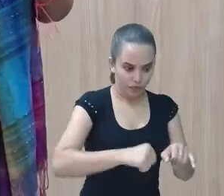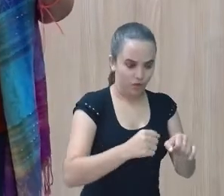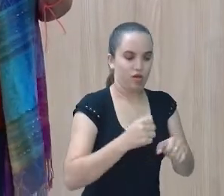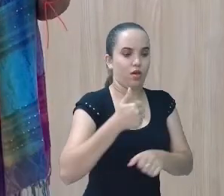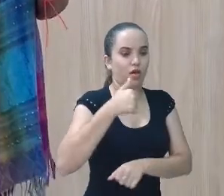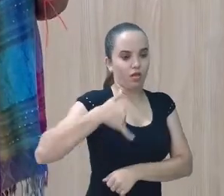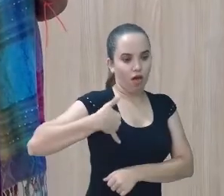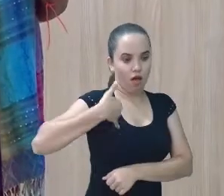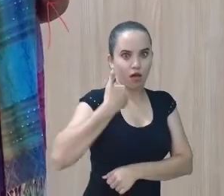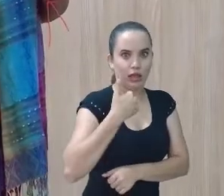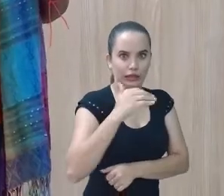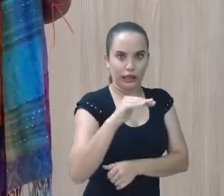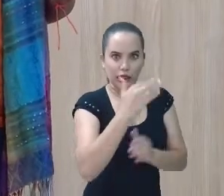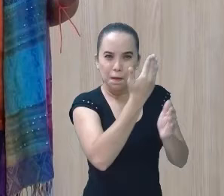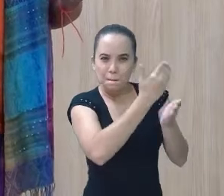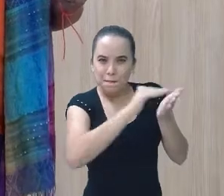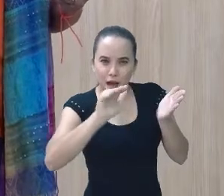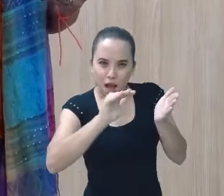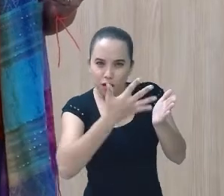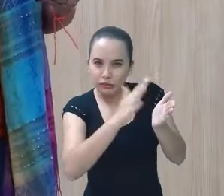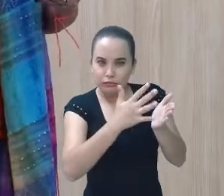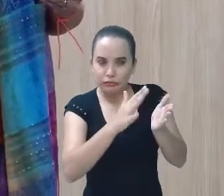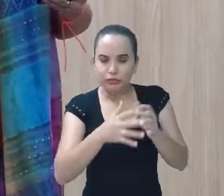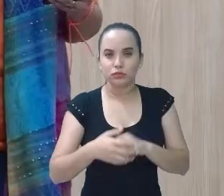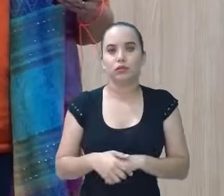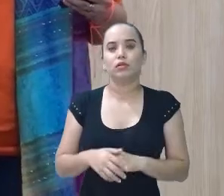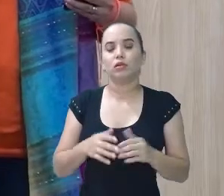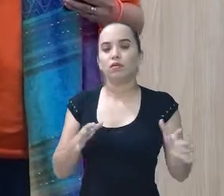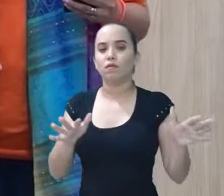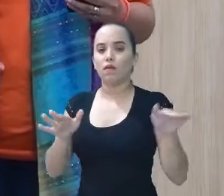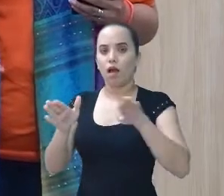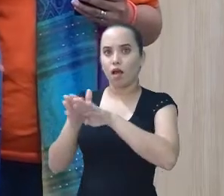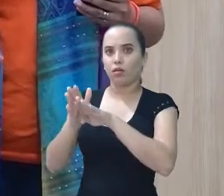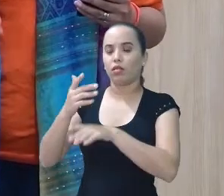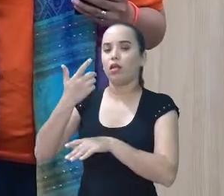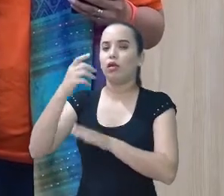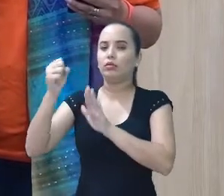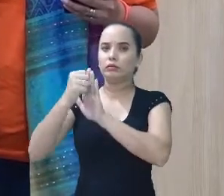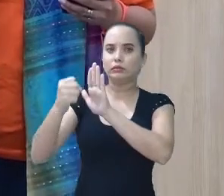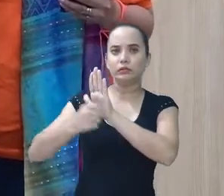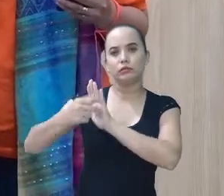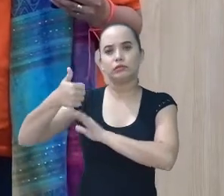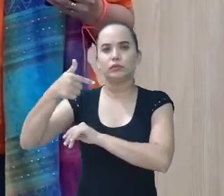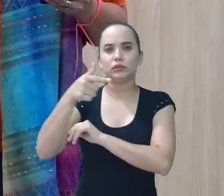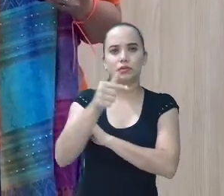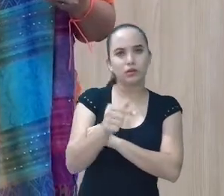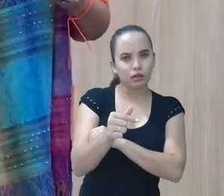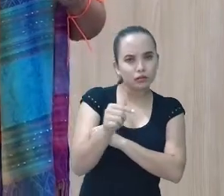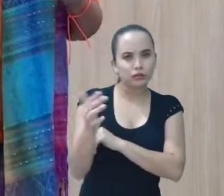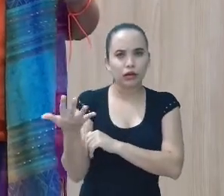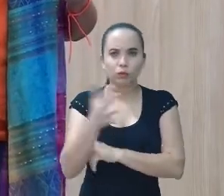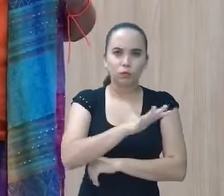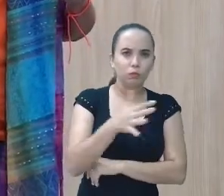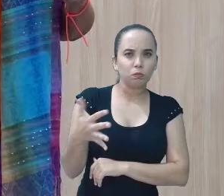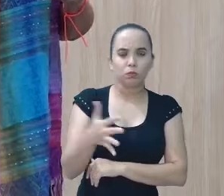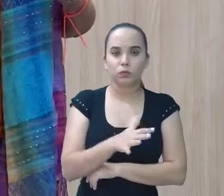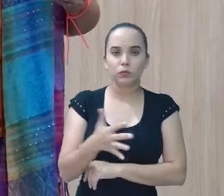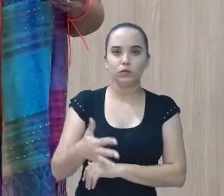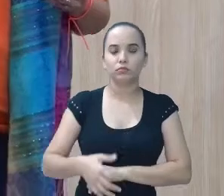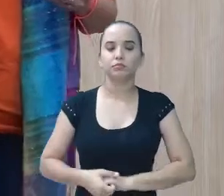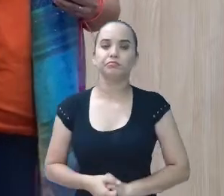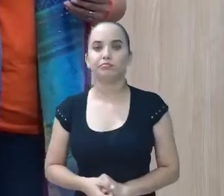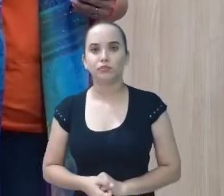tá? E perdura nos outros séculos, né, 17 e